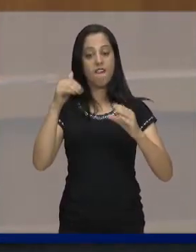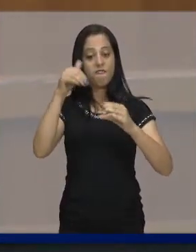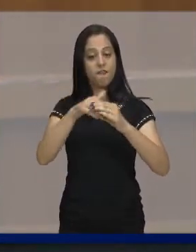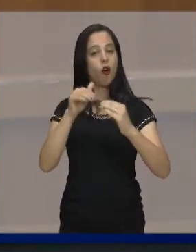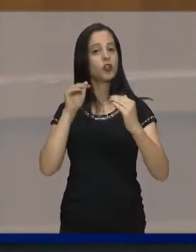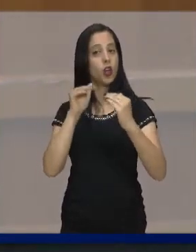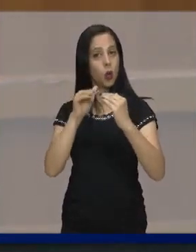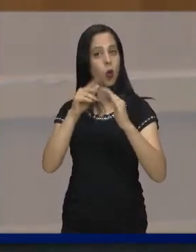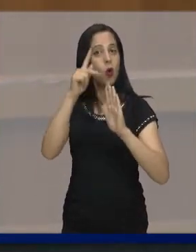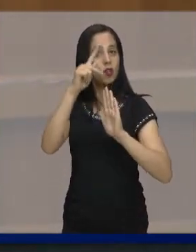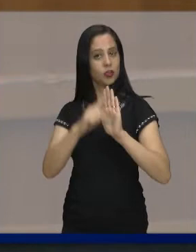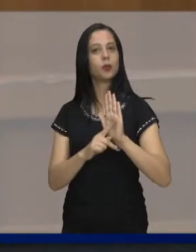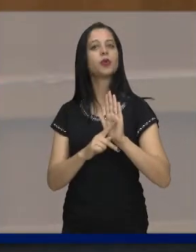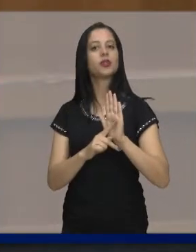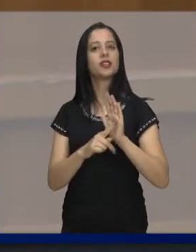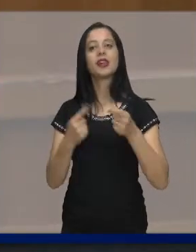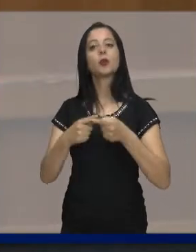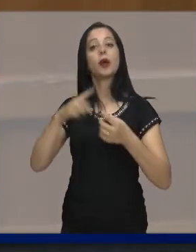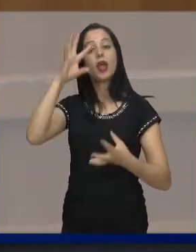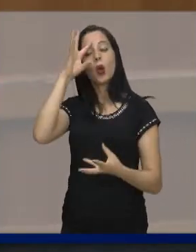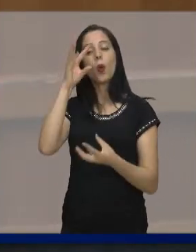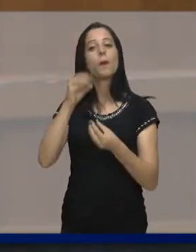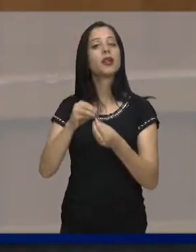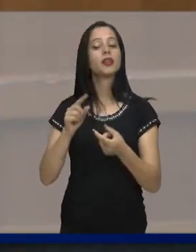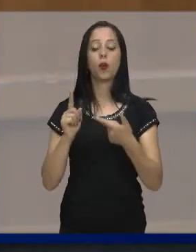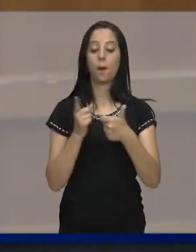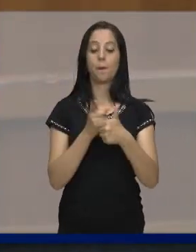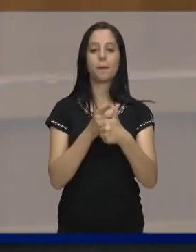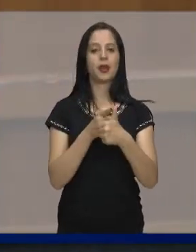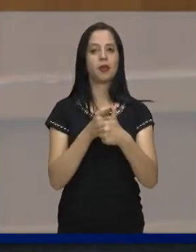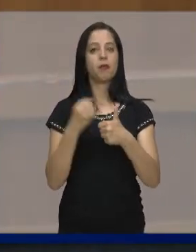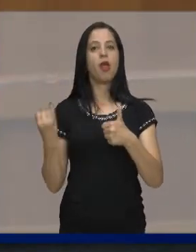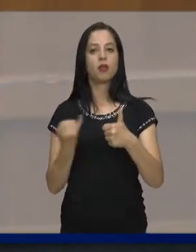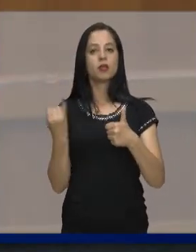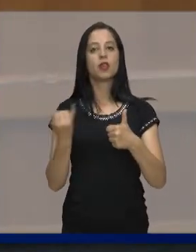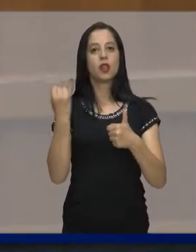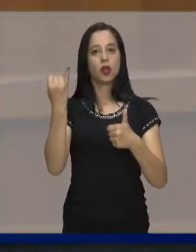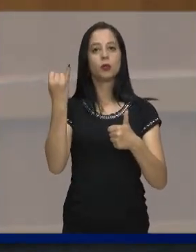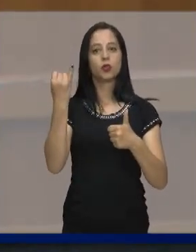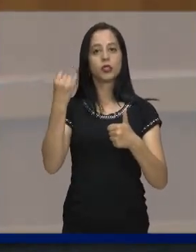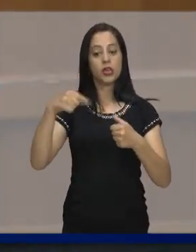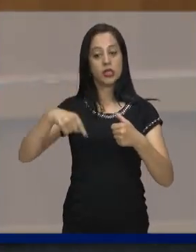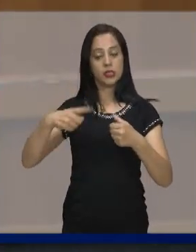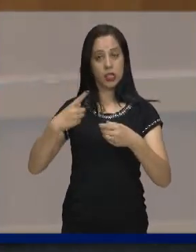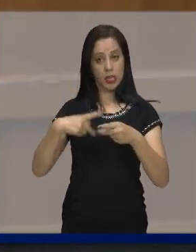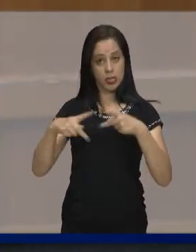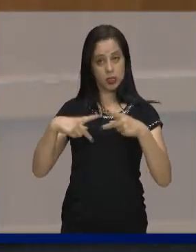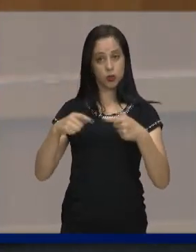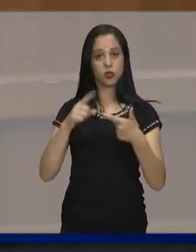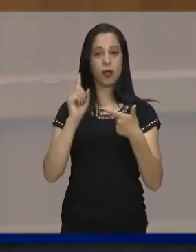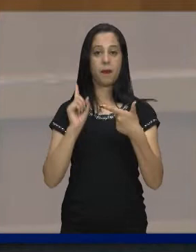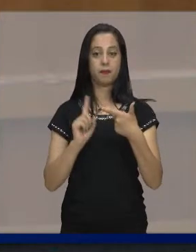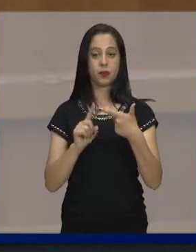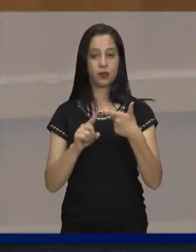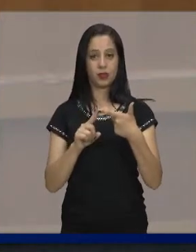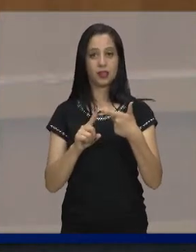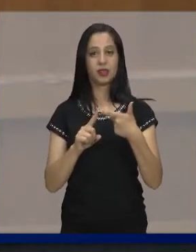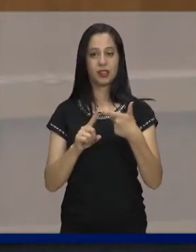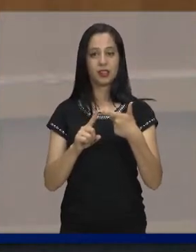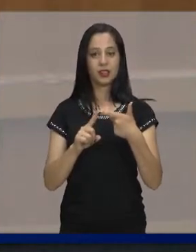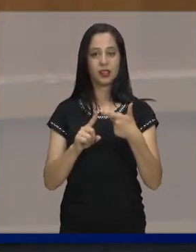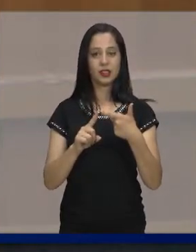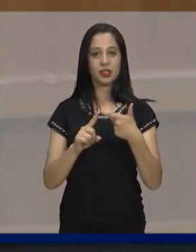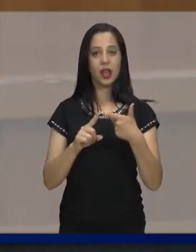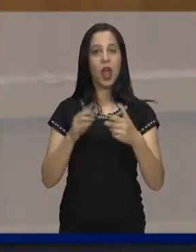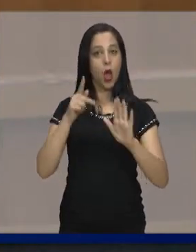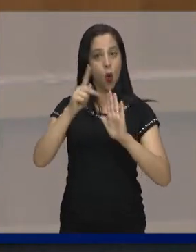ao projeto por entender, primeiro, a importância dele para a cidade de São José dos Campos. Segundo, é